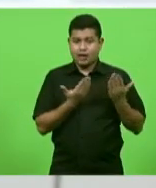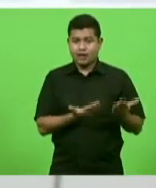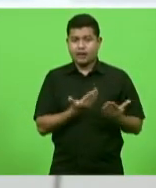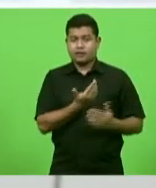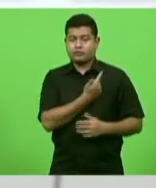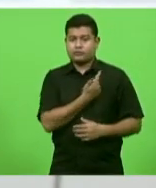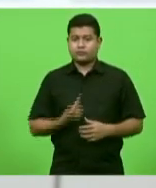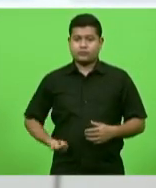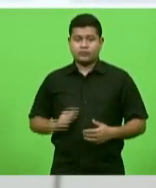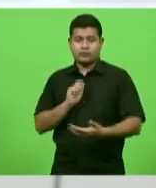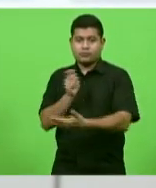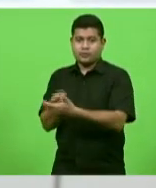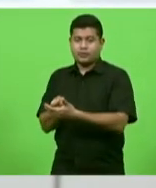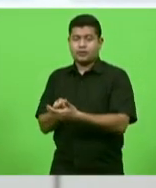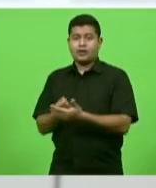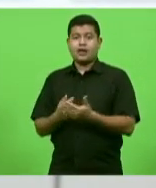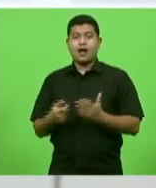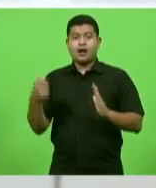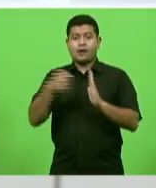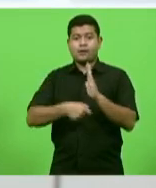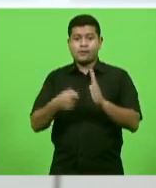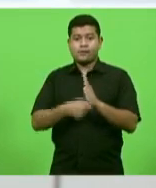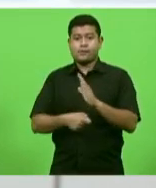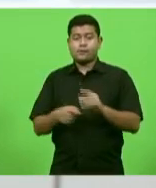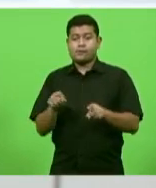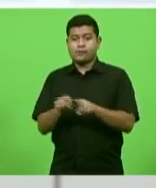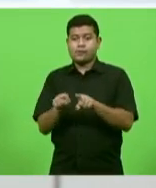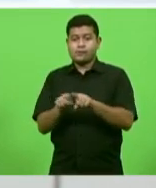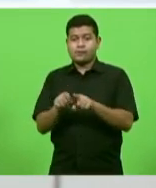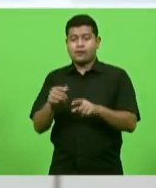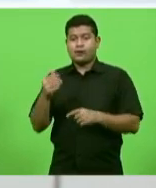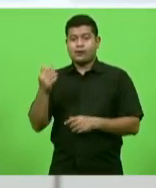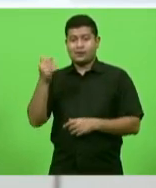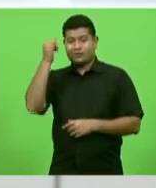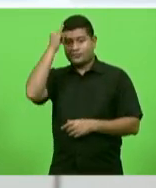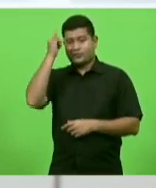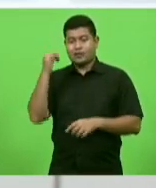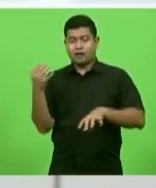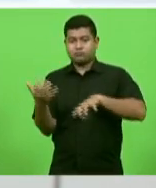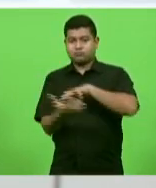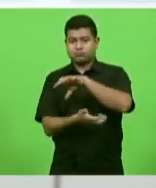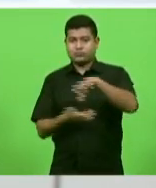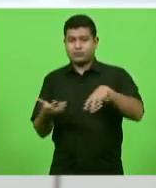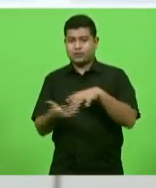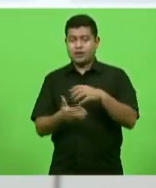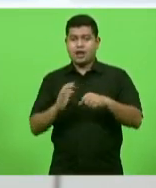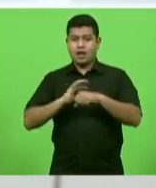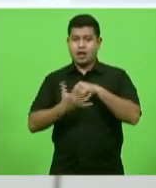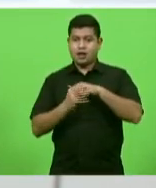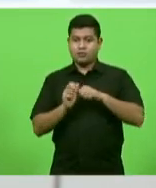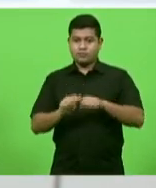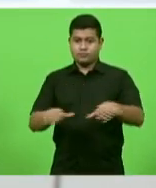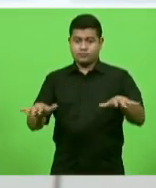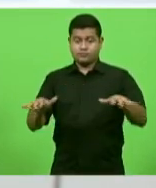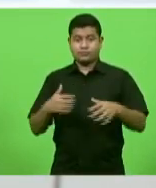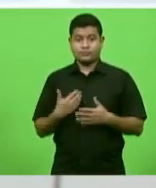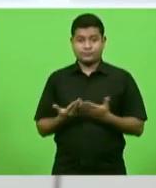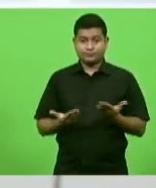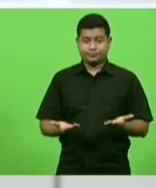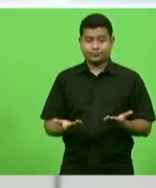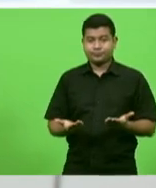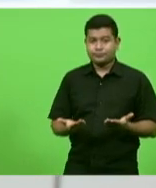no combate à prevenção para calamidade pública dada a excepcionalidade da situação